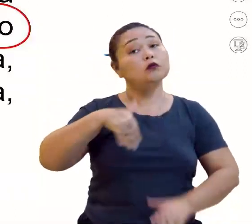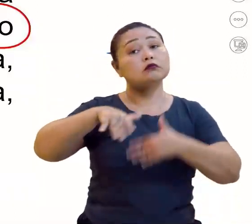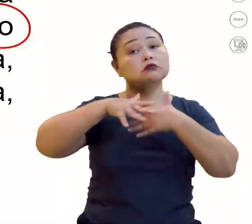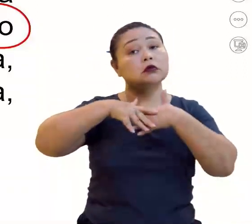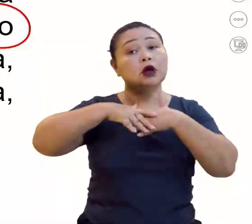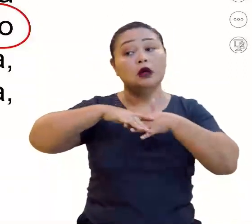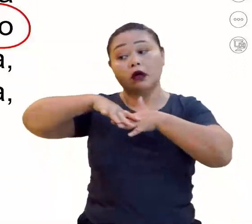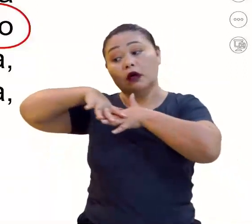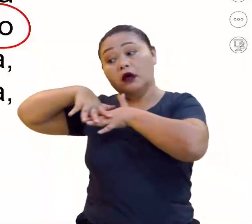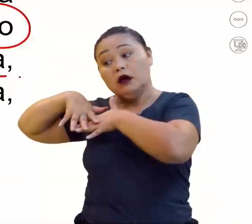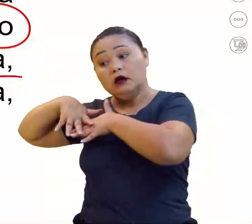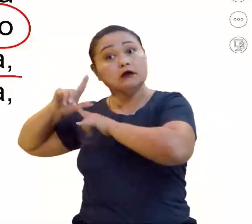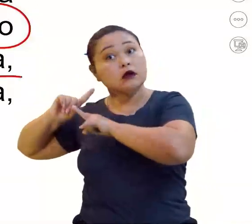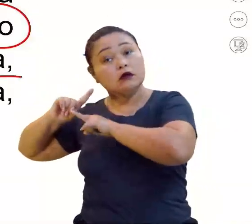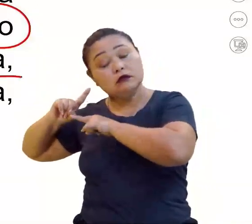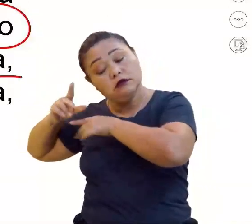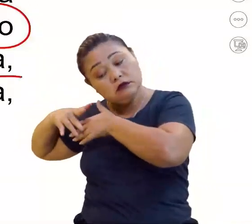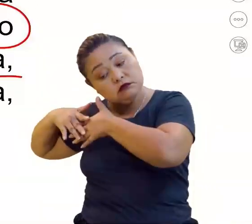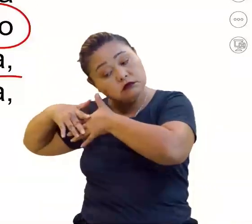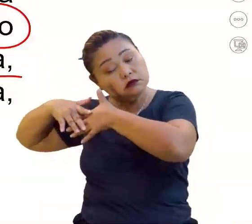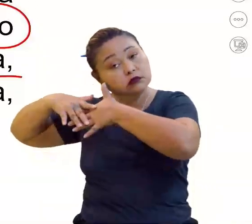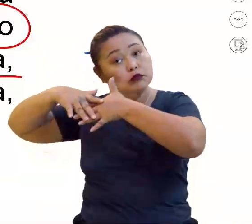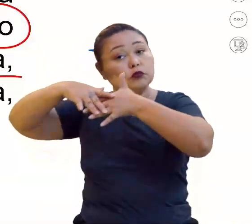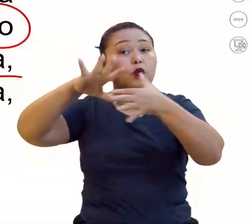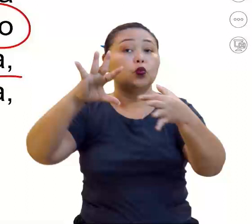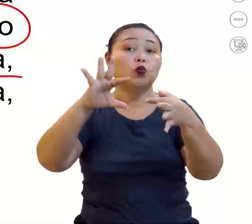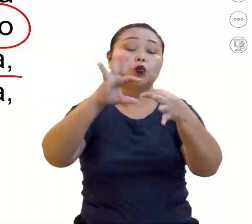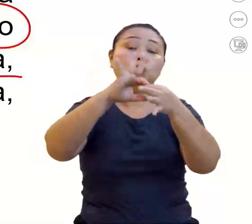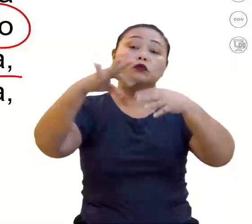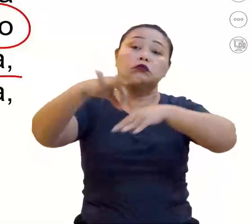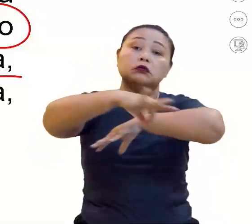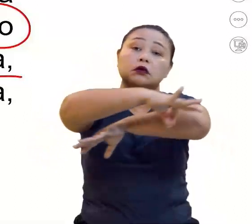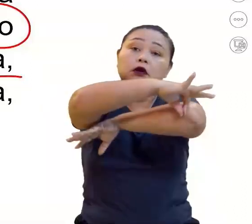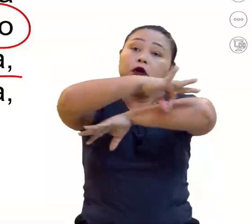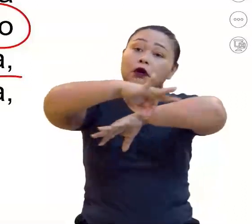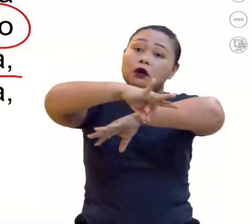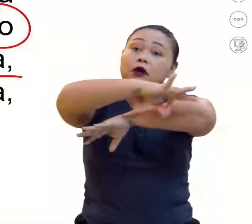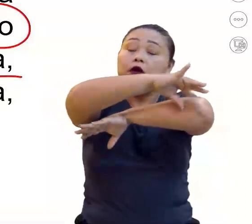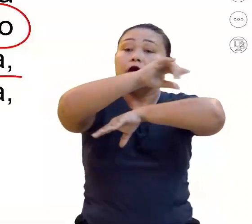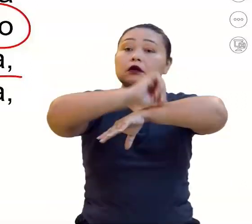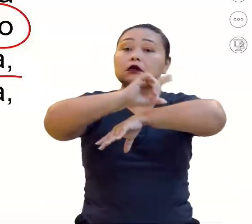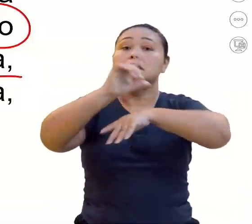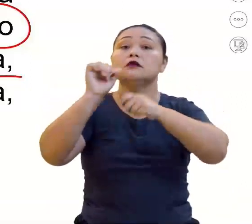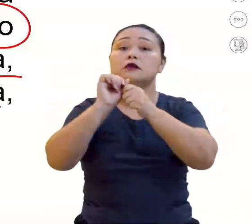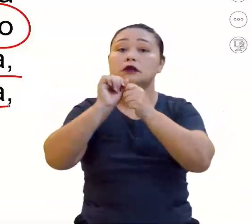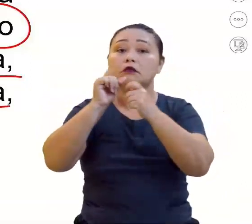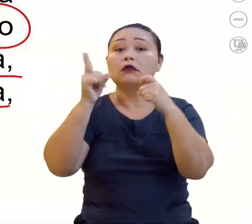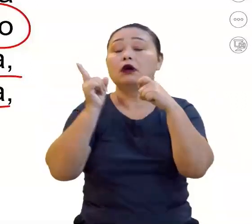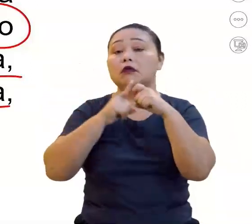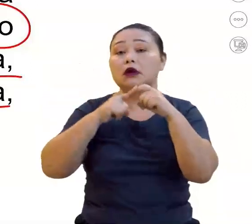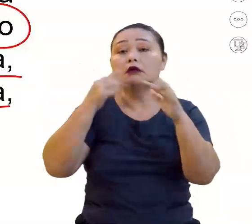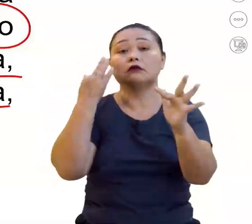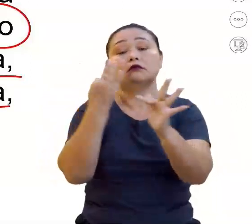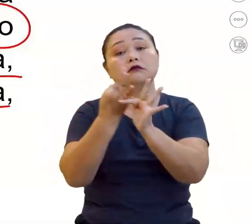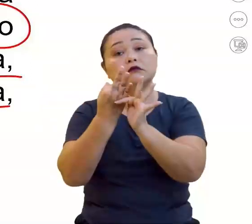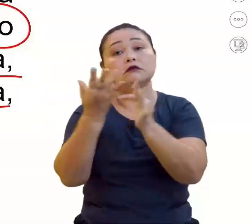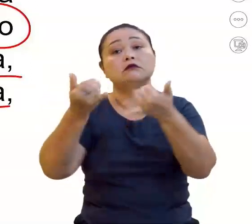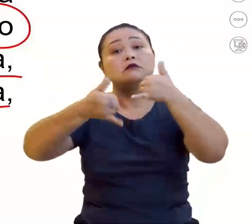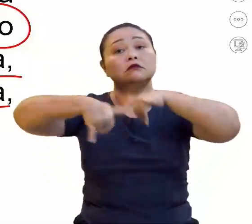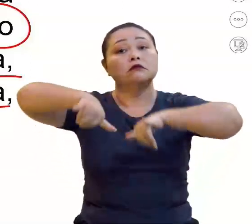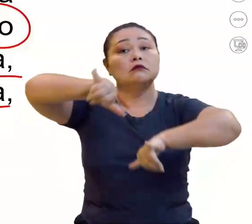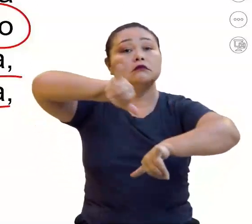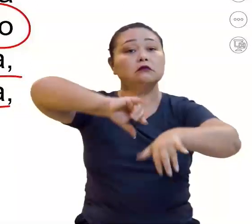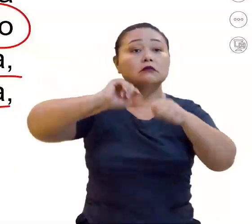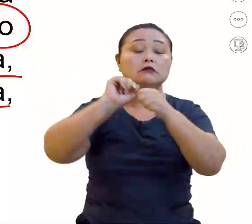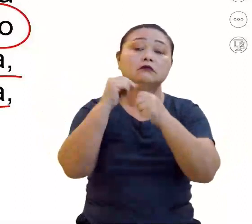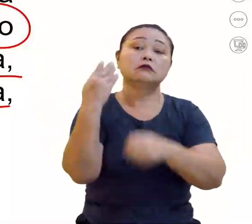sim ligada, né, às engenharias, à arquitetura, adoro, medicina, física, química, biologia